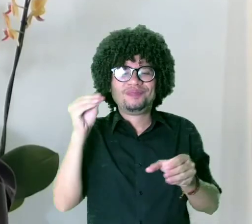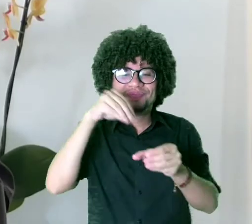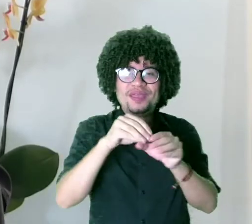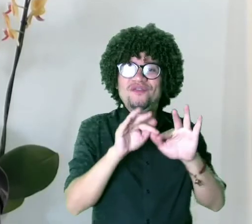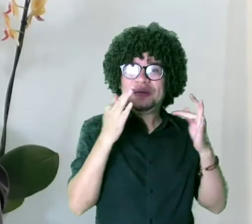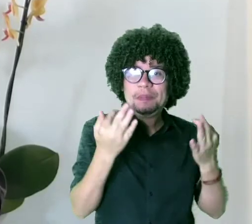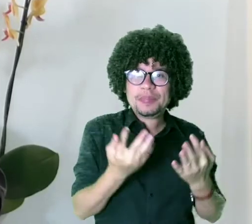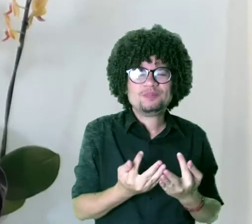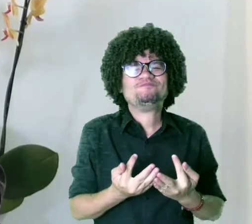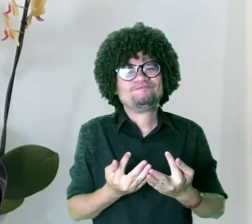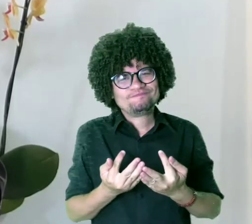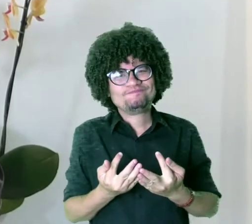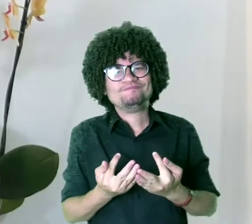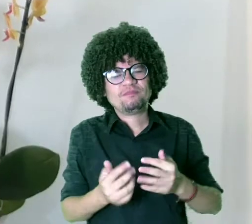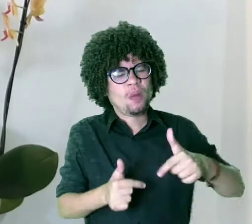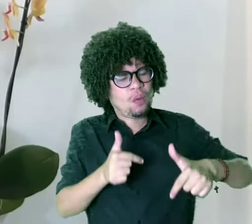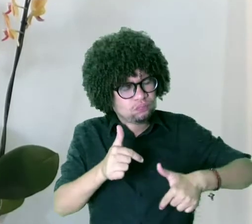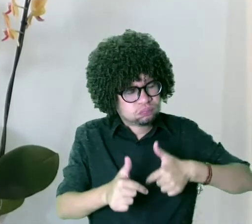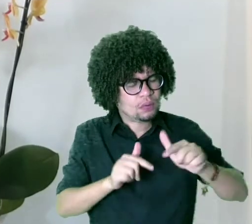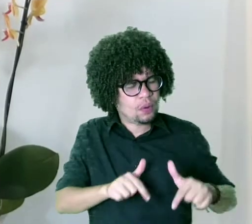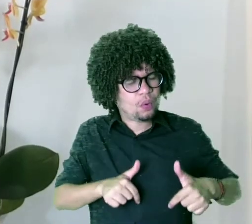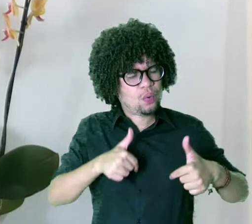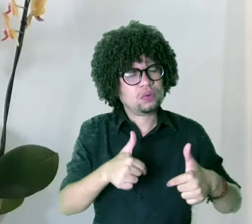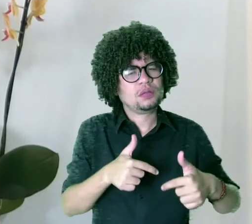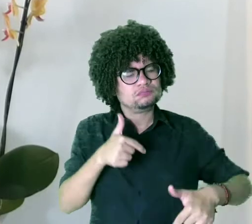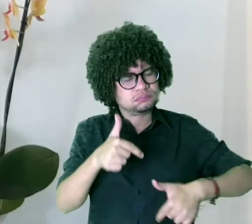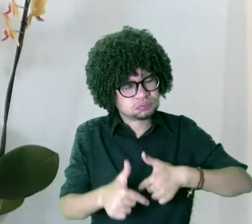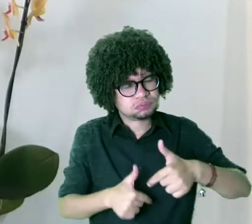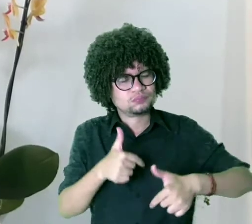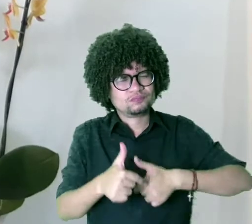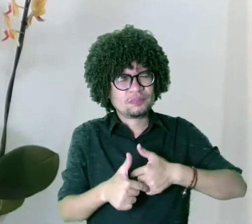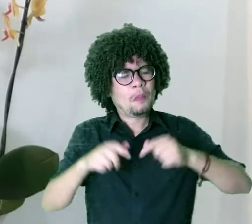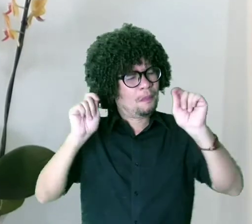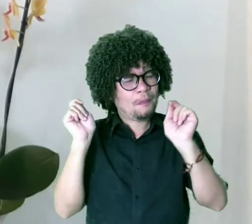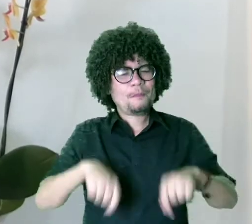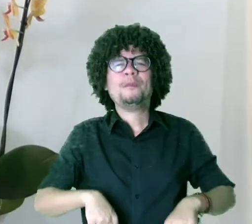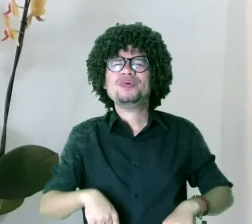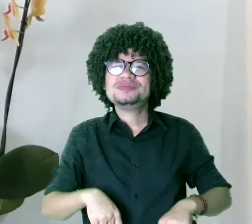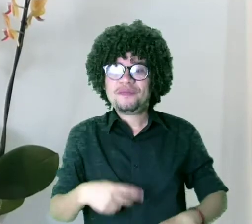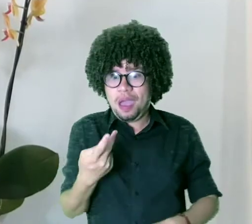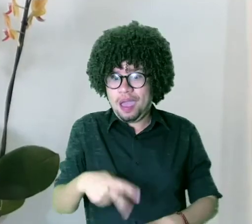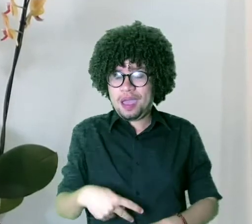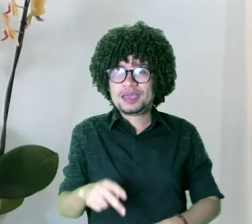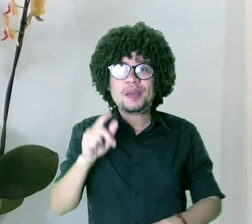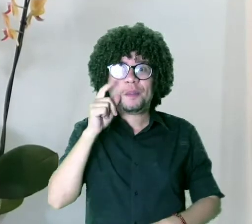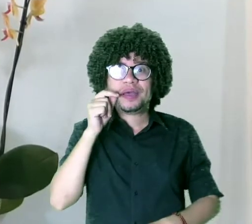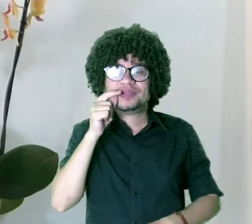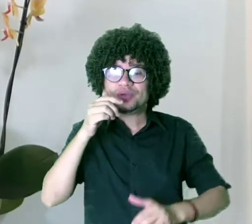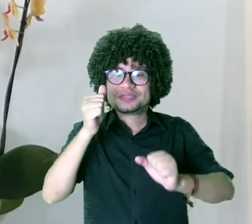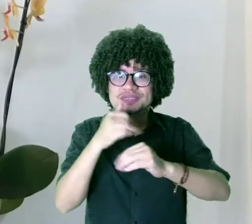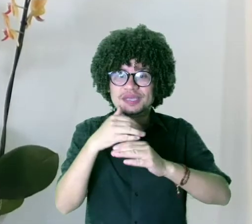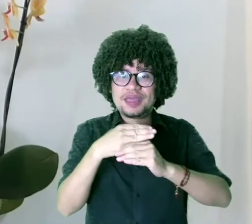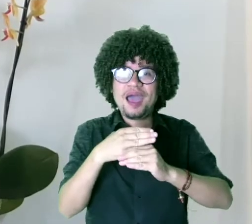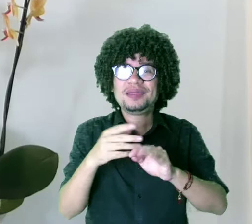lutando e trabalhando para que possamos ser a cidade de Maria, a